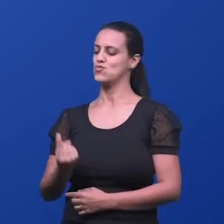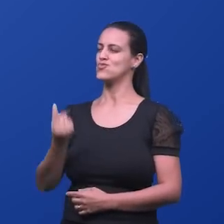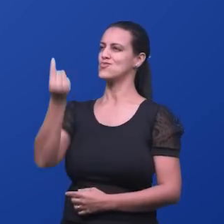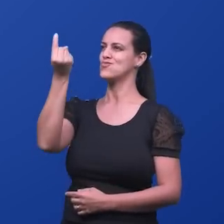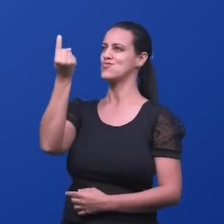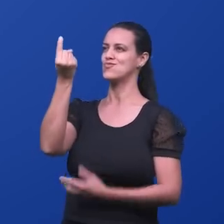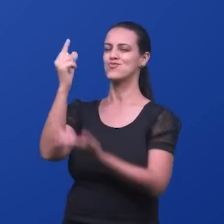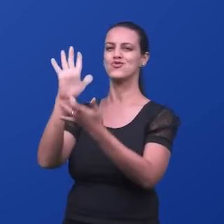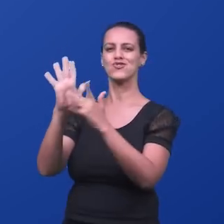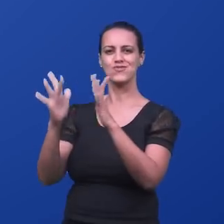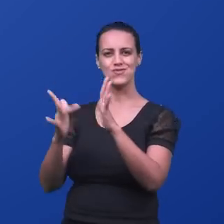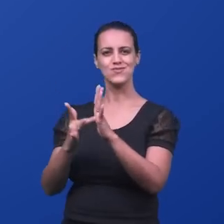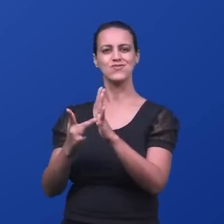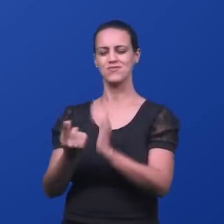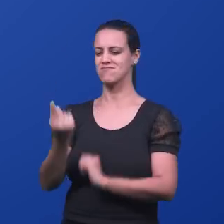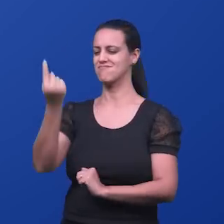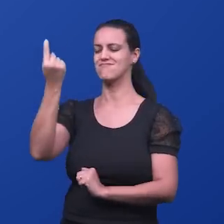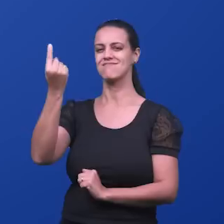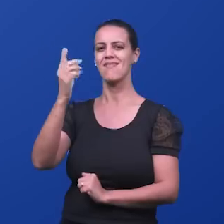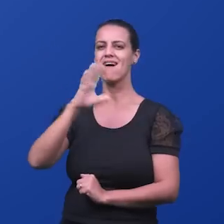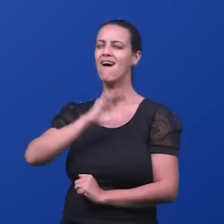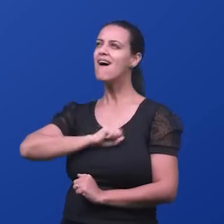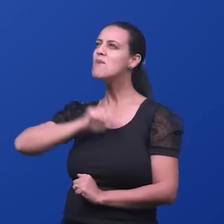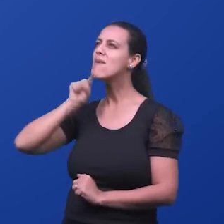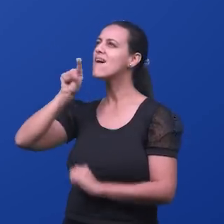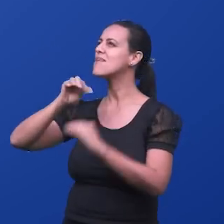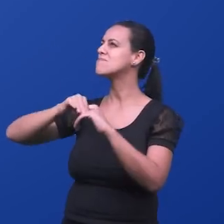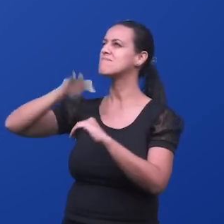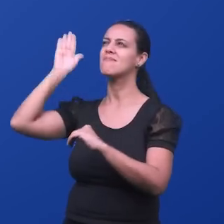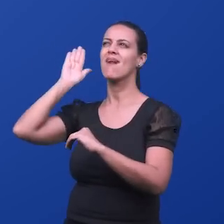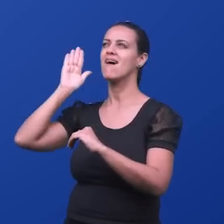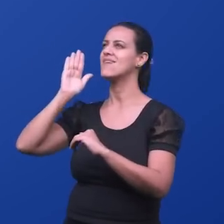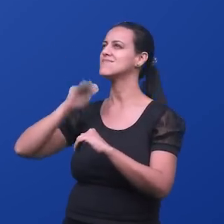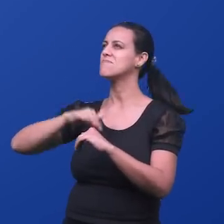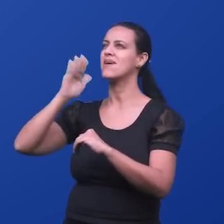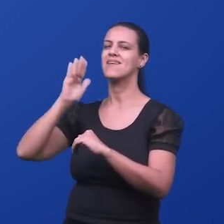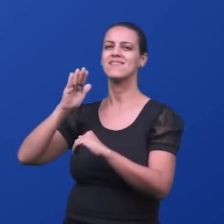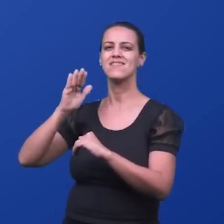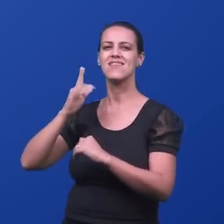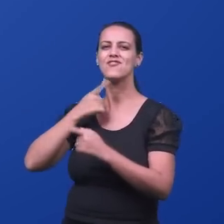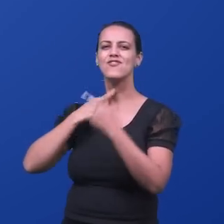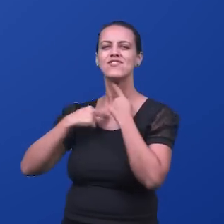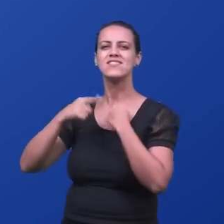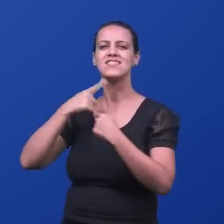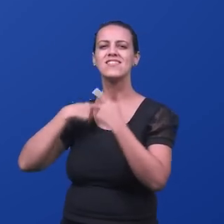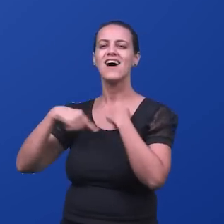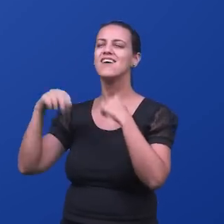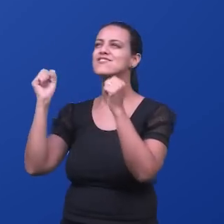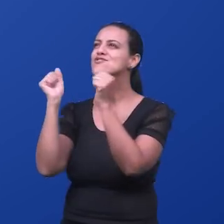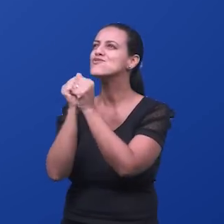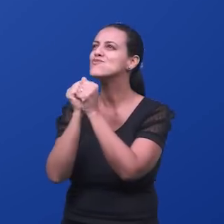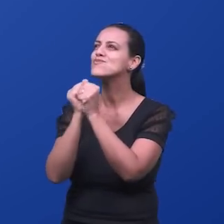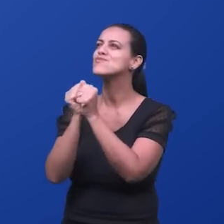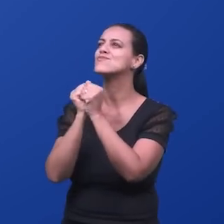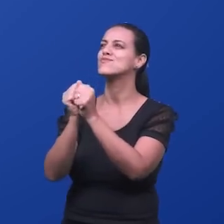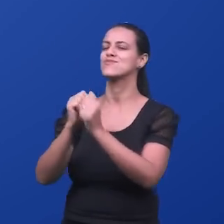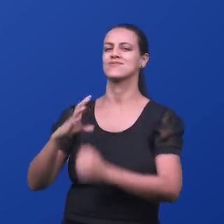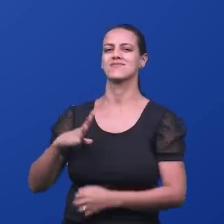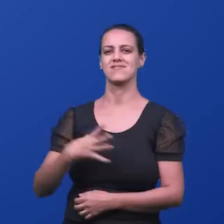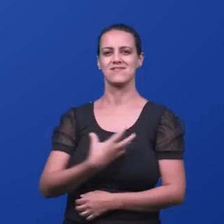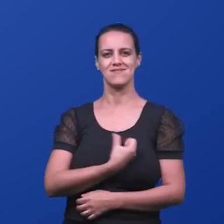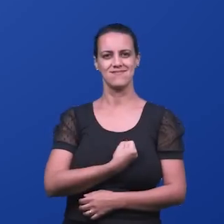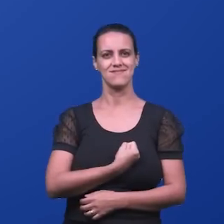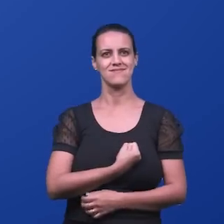ela tem só Jesus. Ela o ama incondicionalmente e ela almeja estar nos braços do seu